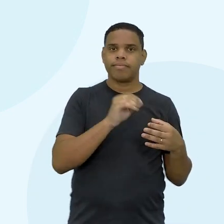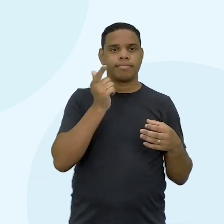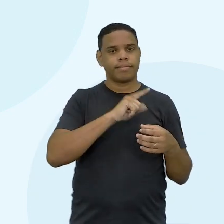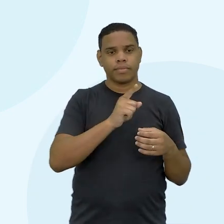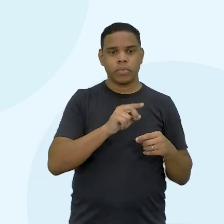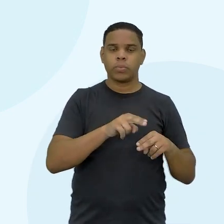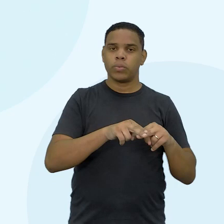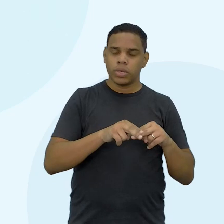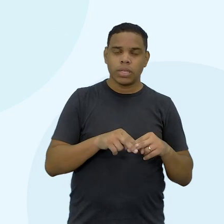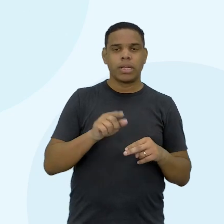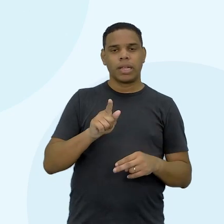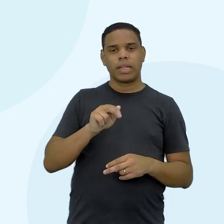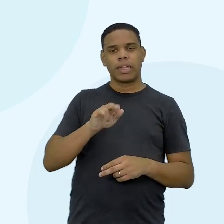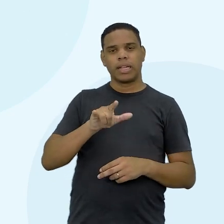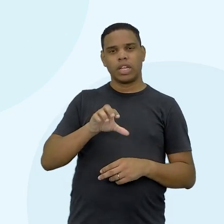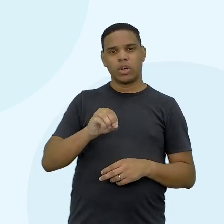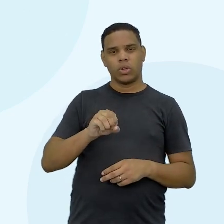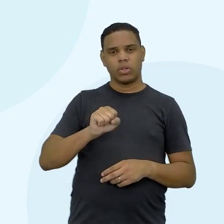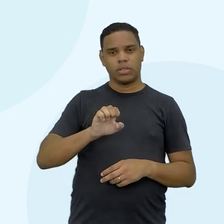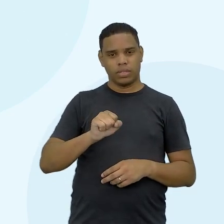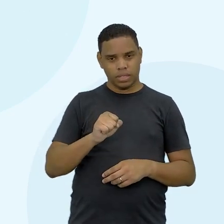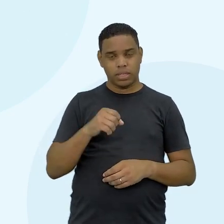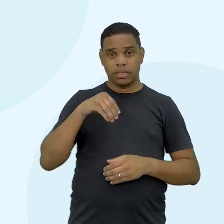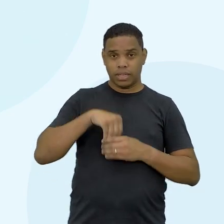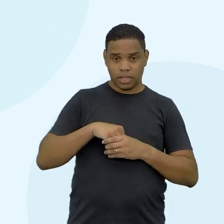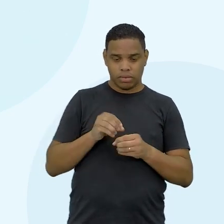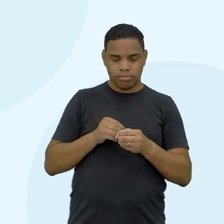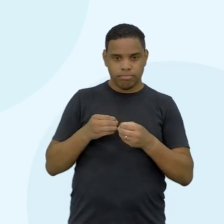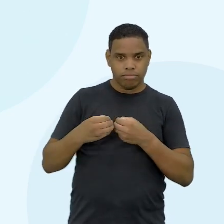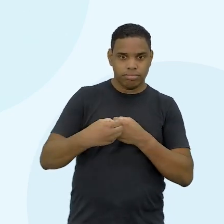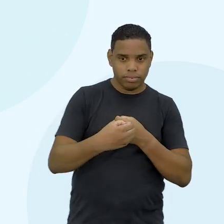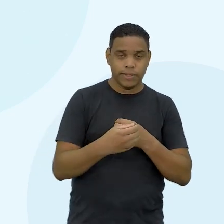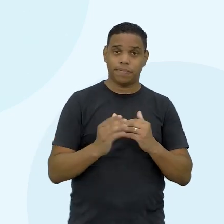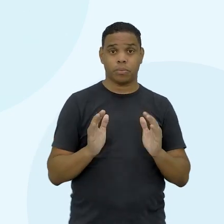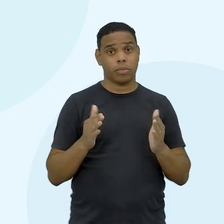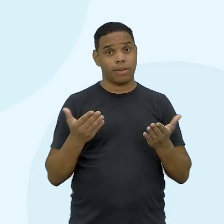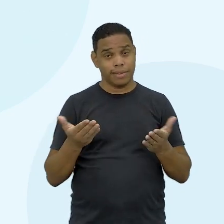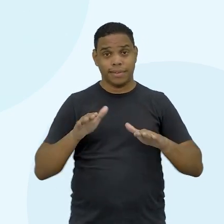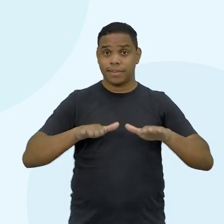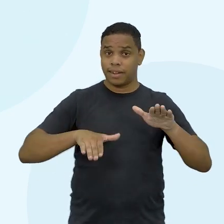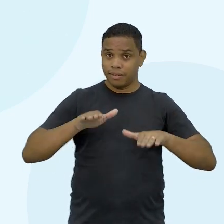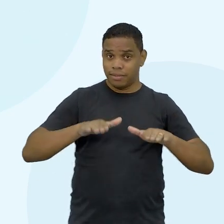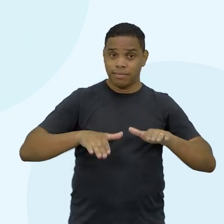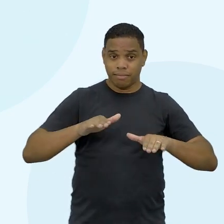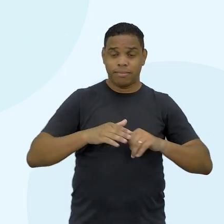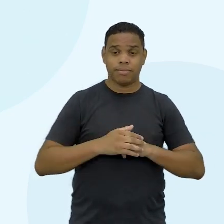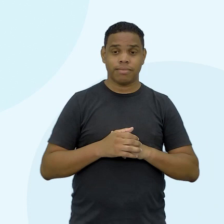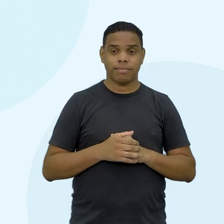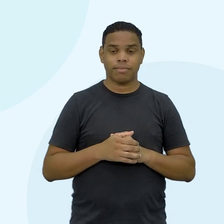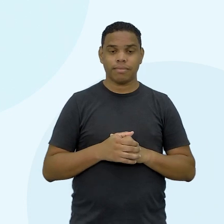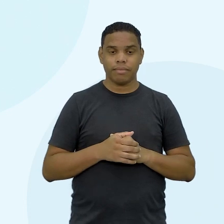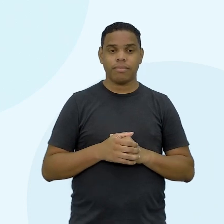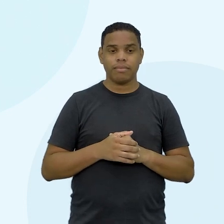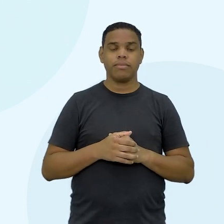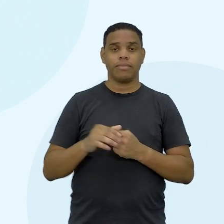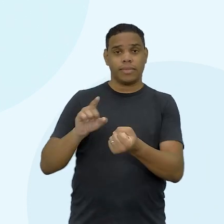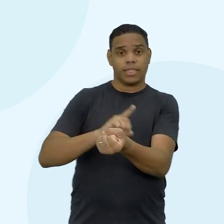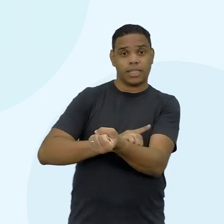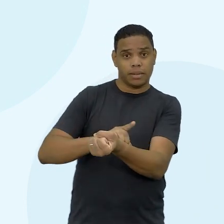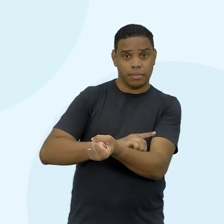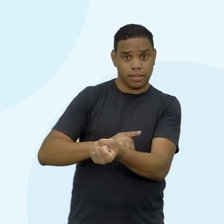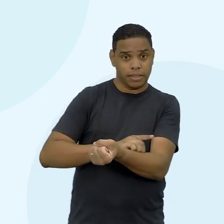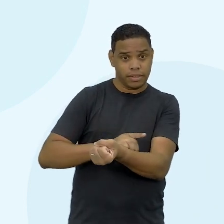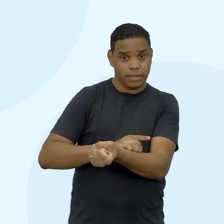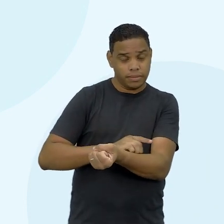permitindo a entrada de glicose, então, para o interior das células. Então, muitas vezes, essa diabetes,